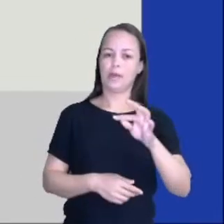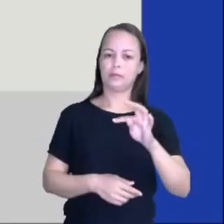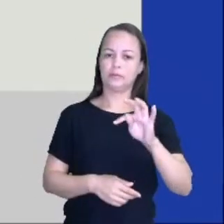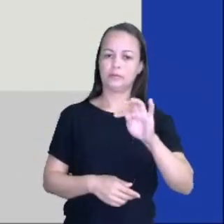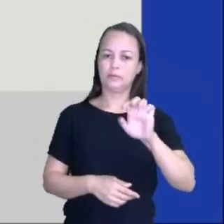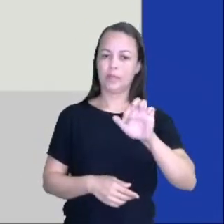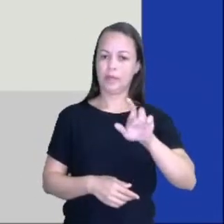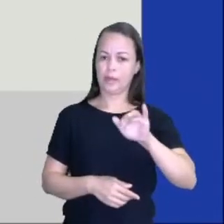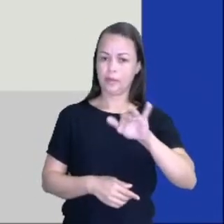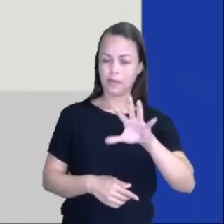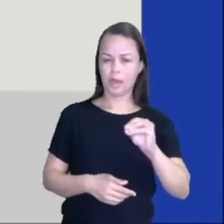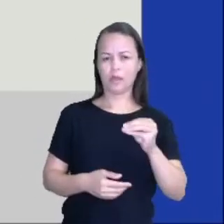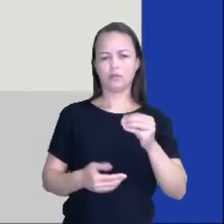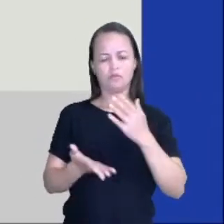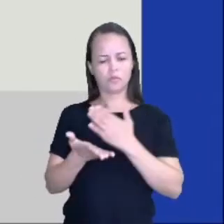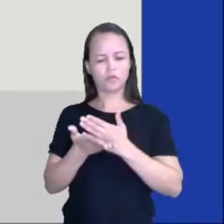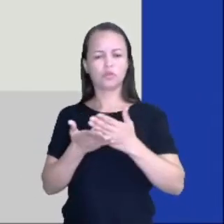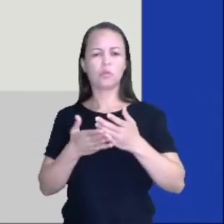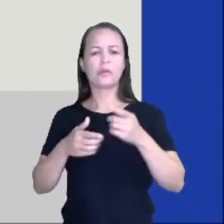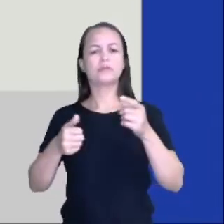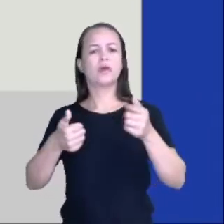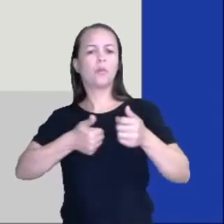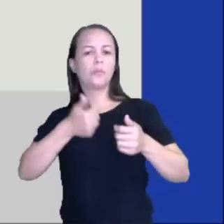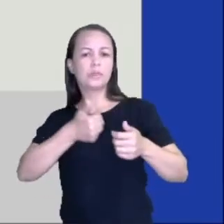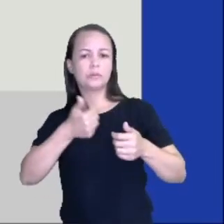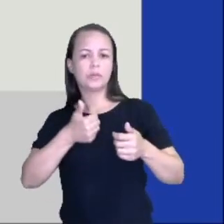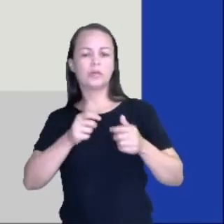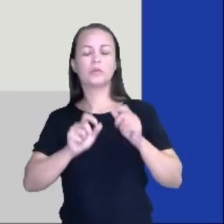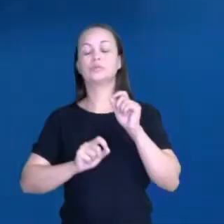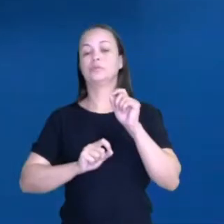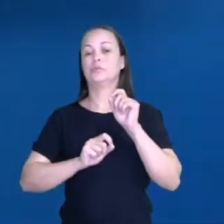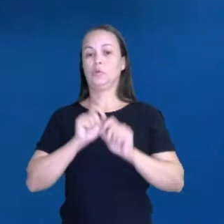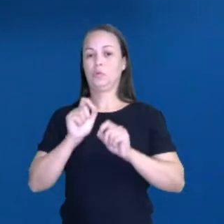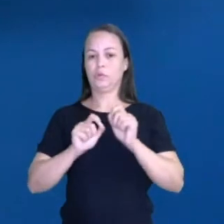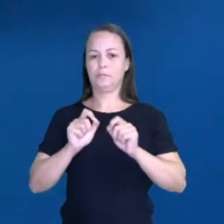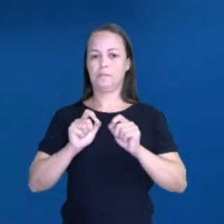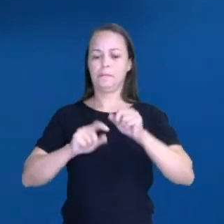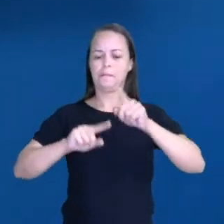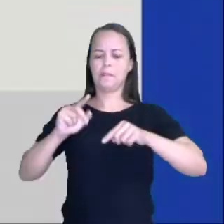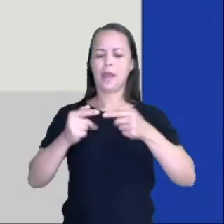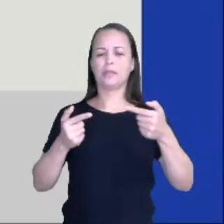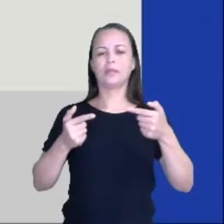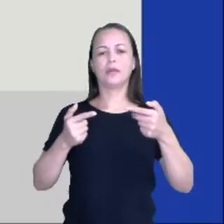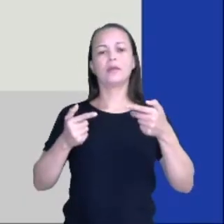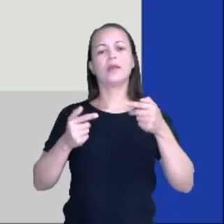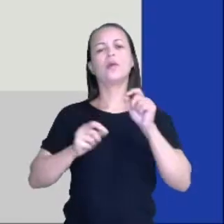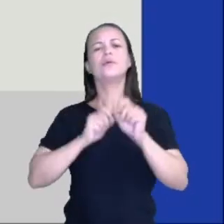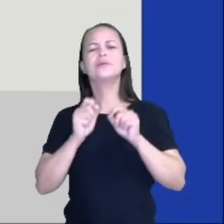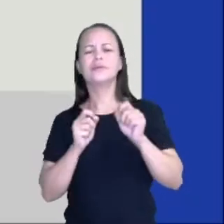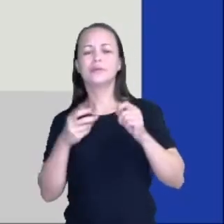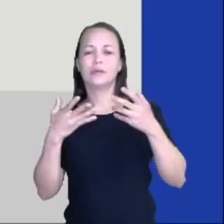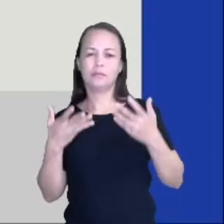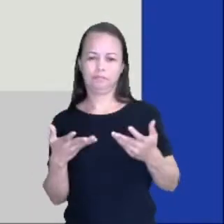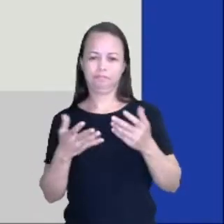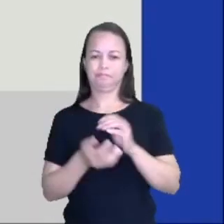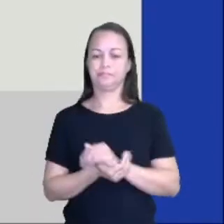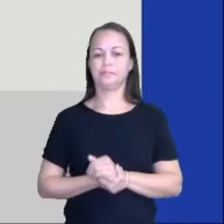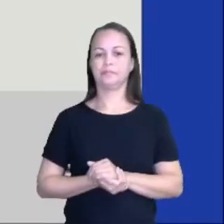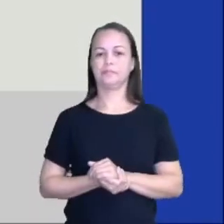partes, tá certo? Vamos primeiro para a pergunta, o que é matéria? O que é